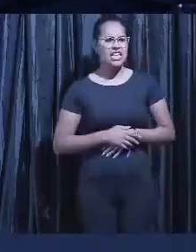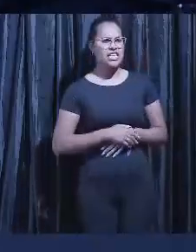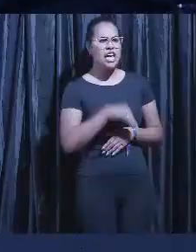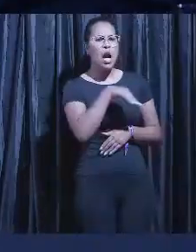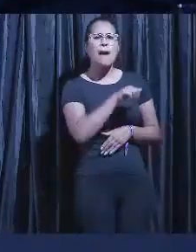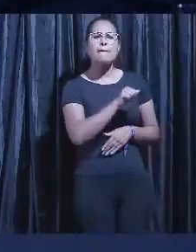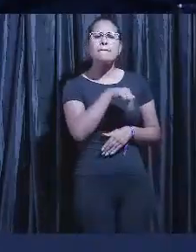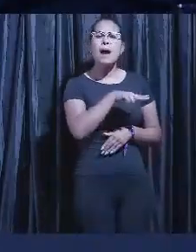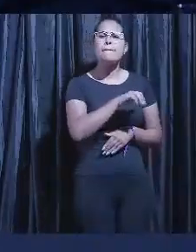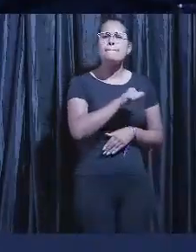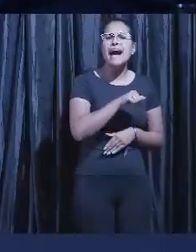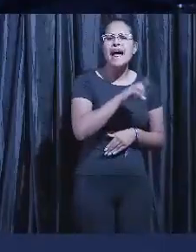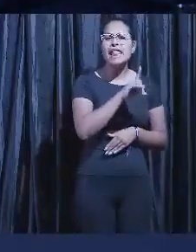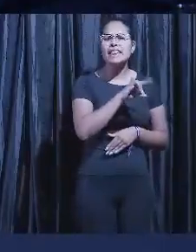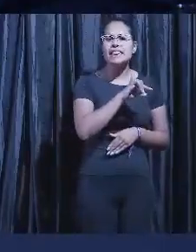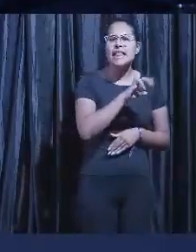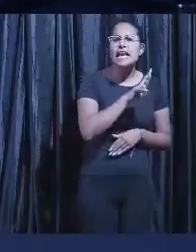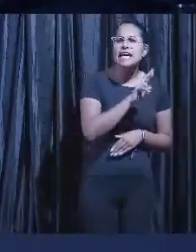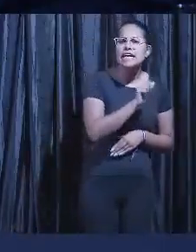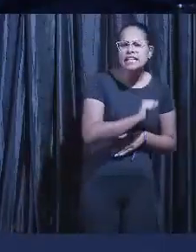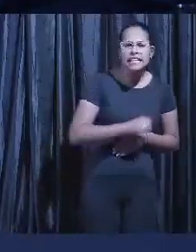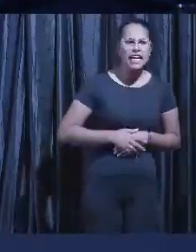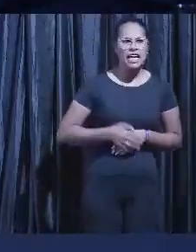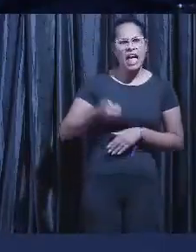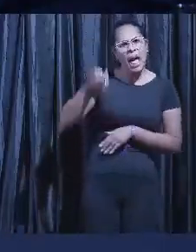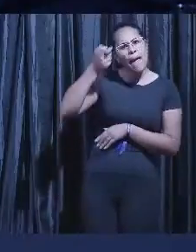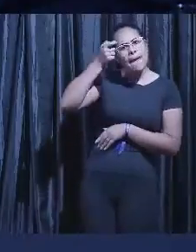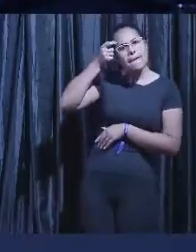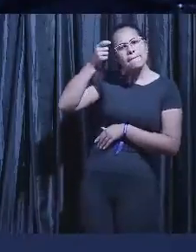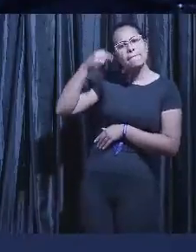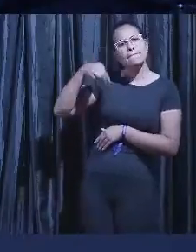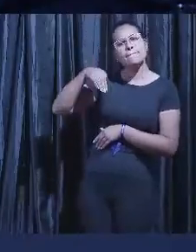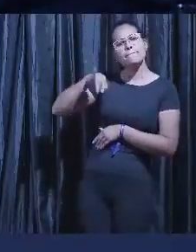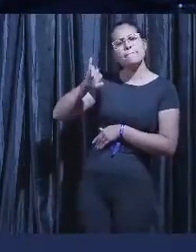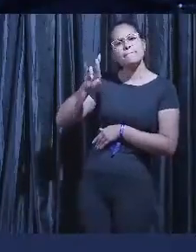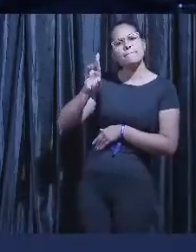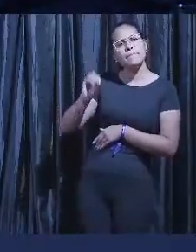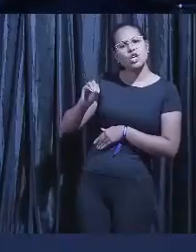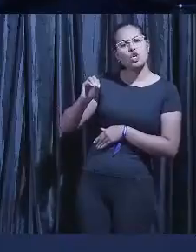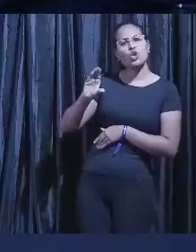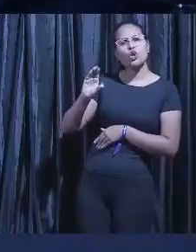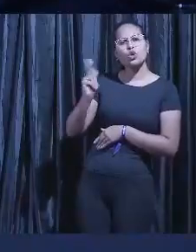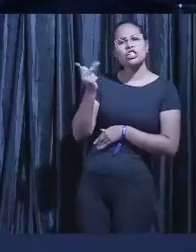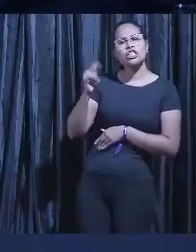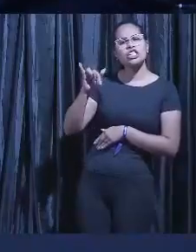com microchip, a vacina com mudança de DNA. Se você olha